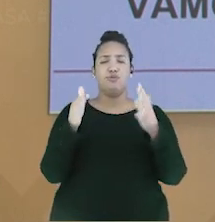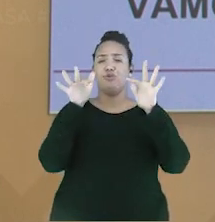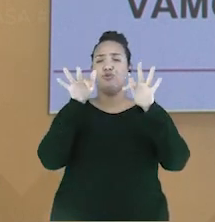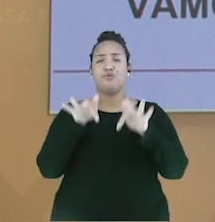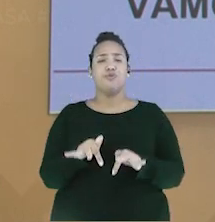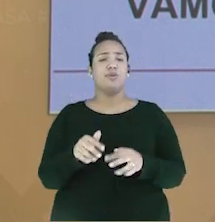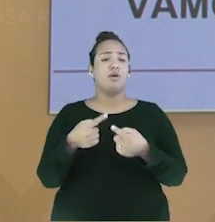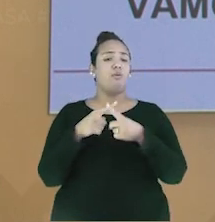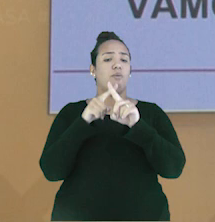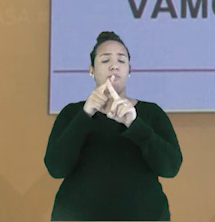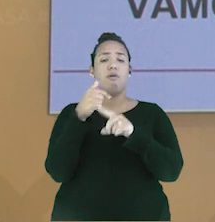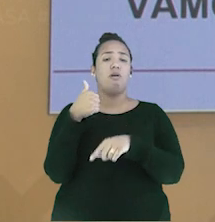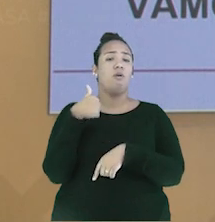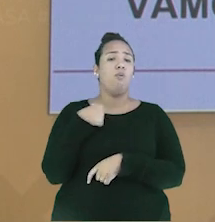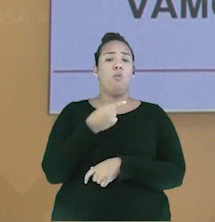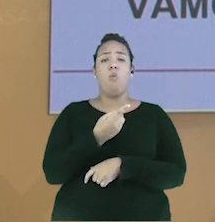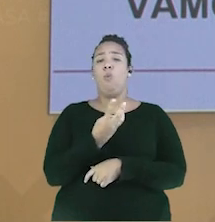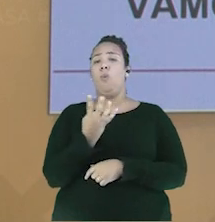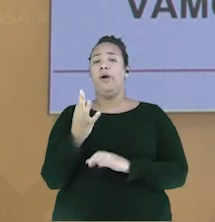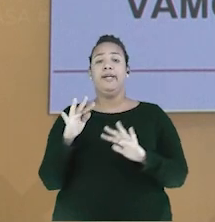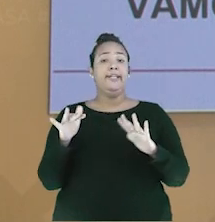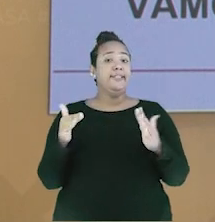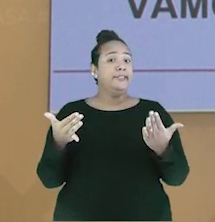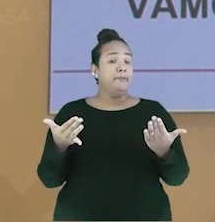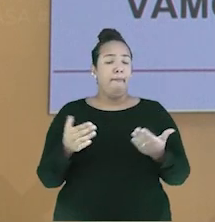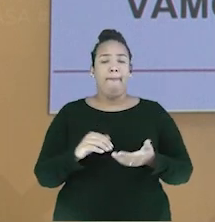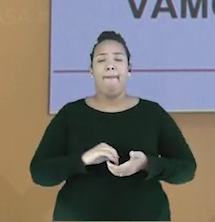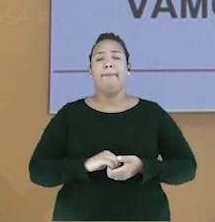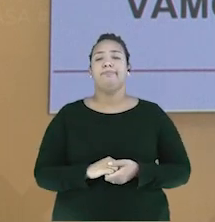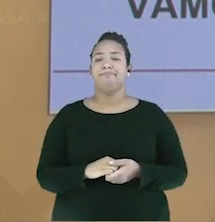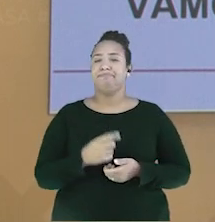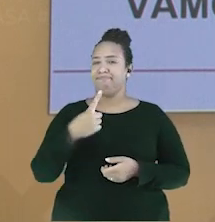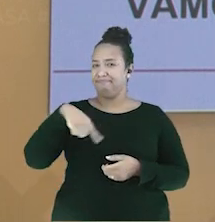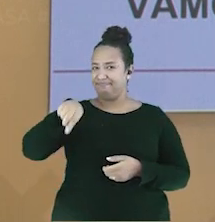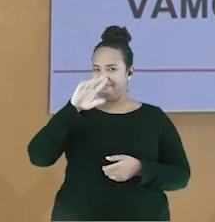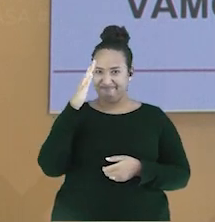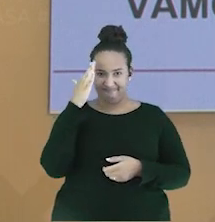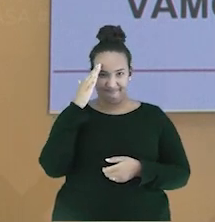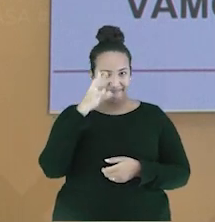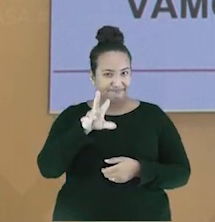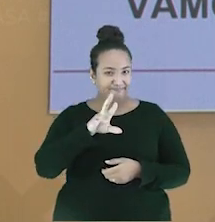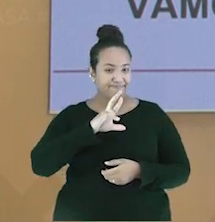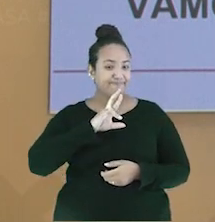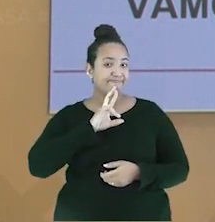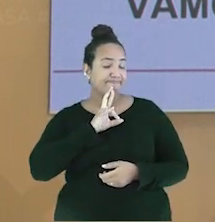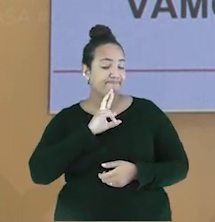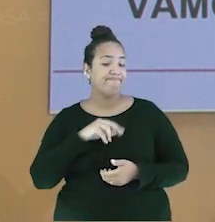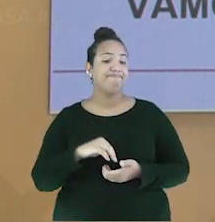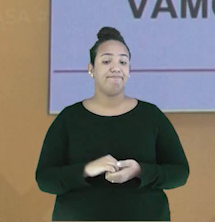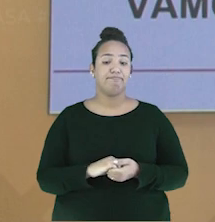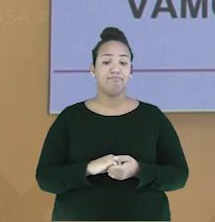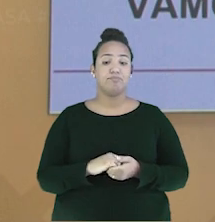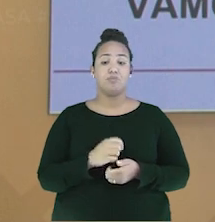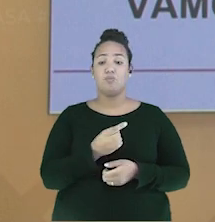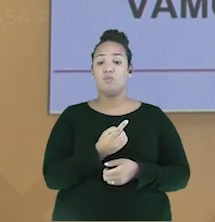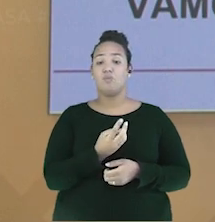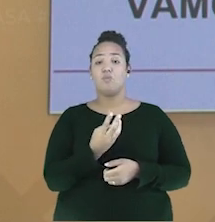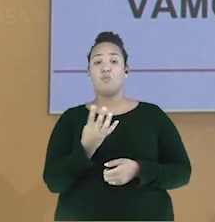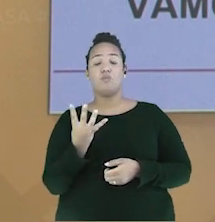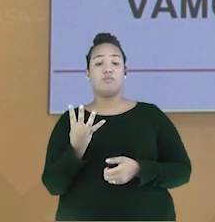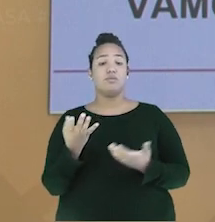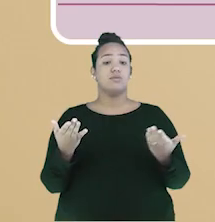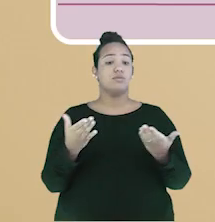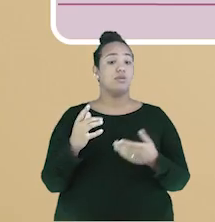com quantas bolinhas eu fiquei? Será que você consegue me falar quantas bolinhas sobraram para